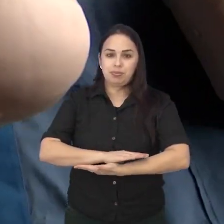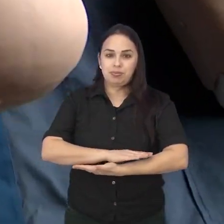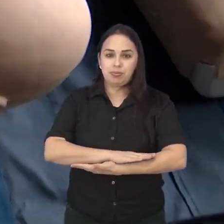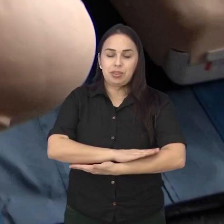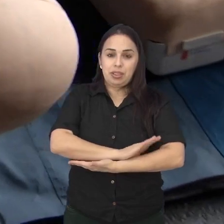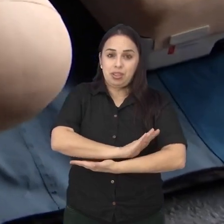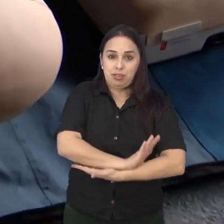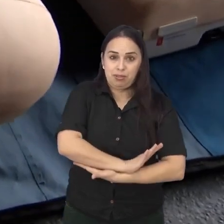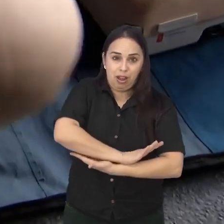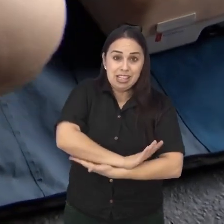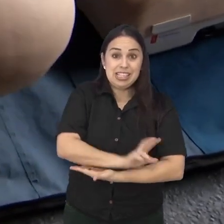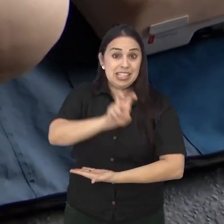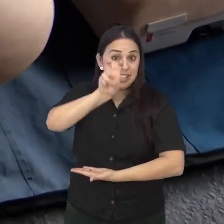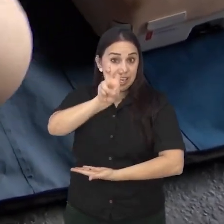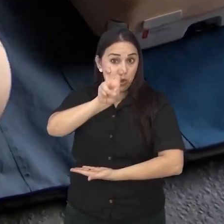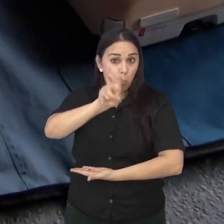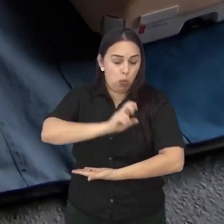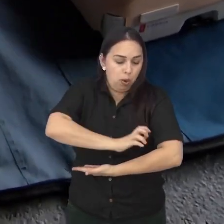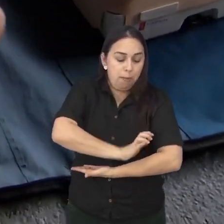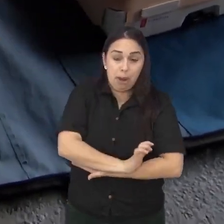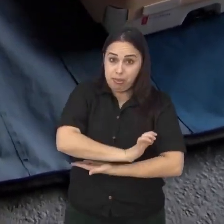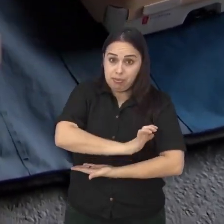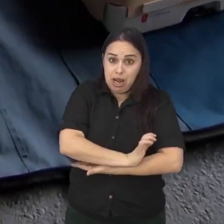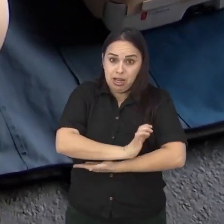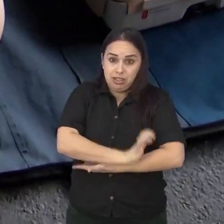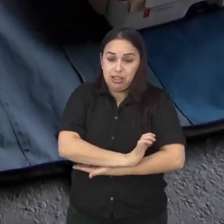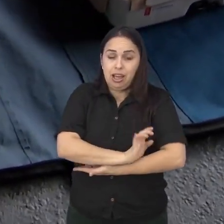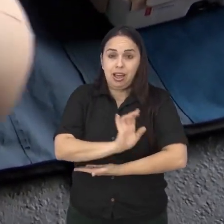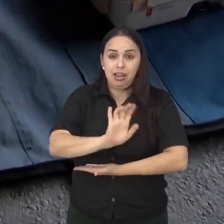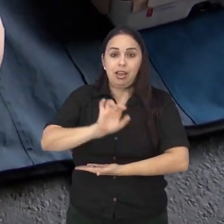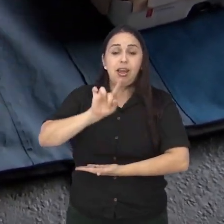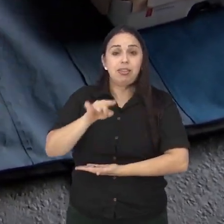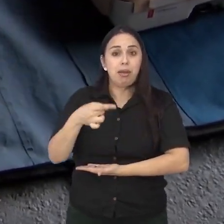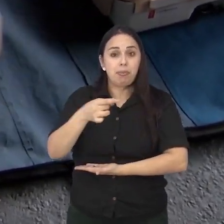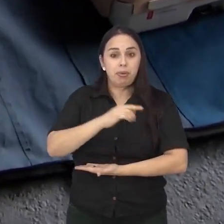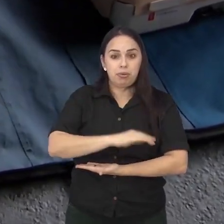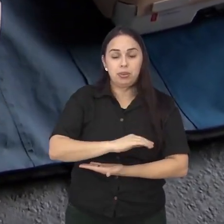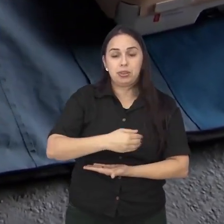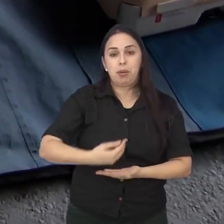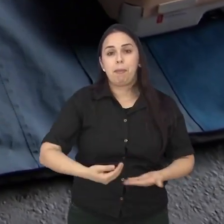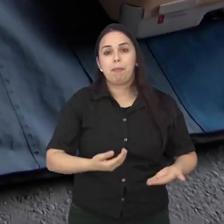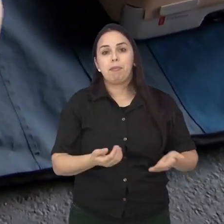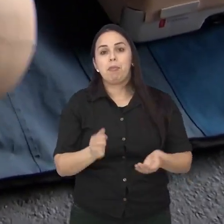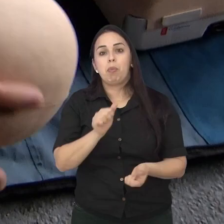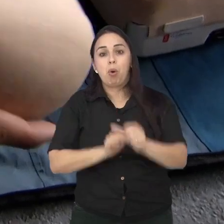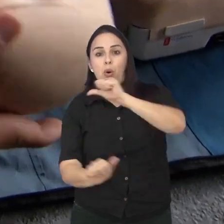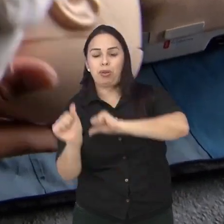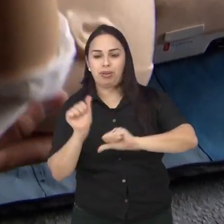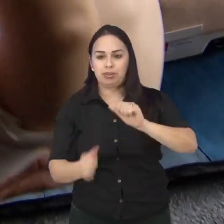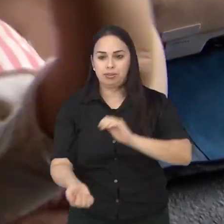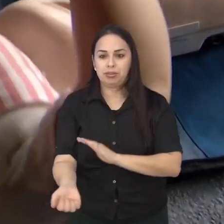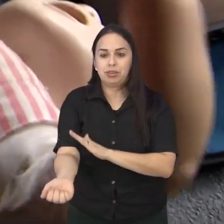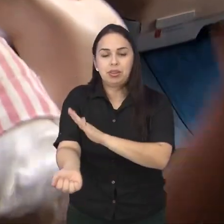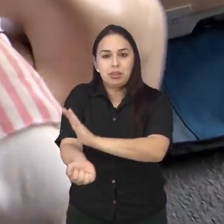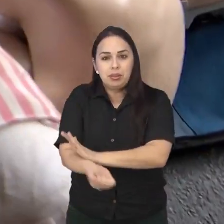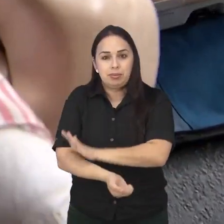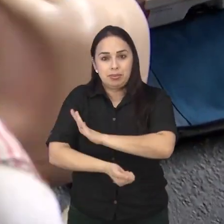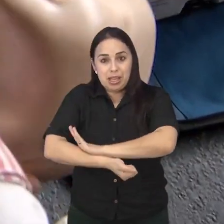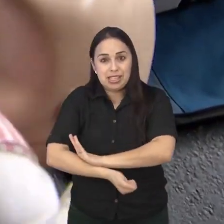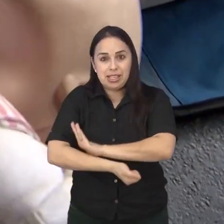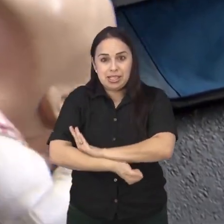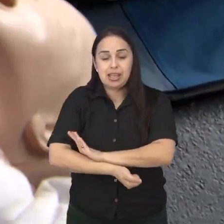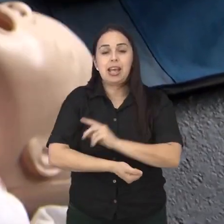5 tapas na escápula. Depois a gente posiciona ele no outro antebraço e vamos fazer 5 compressões